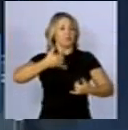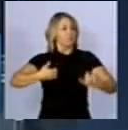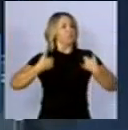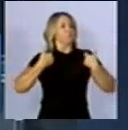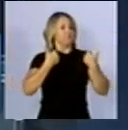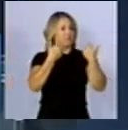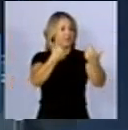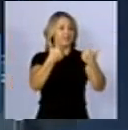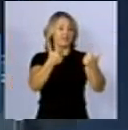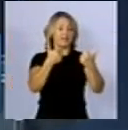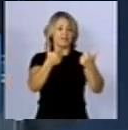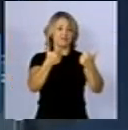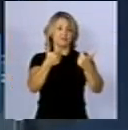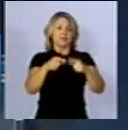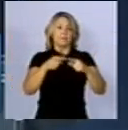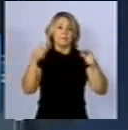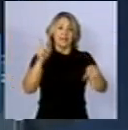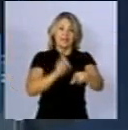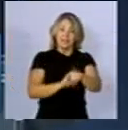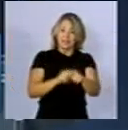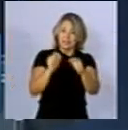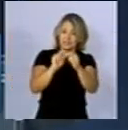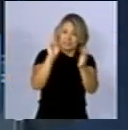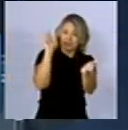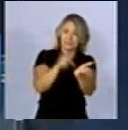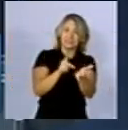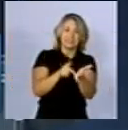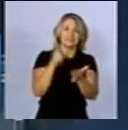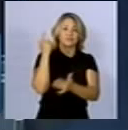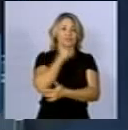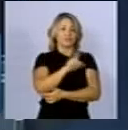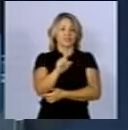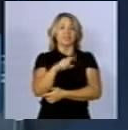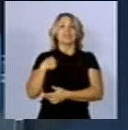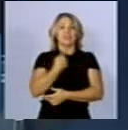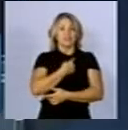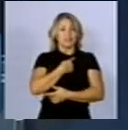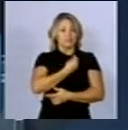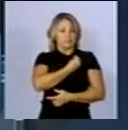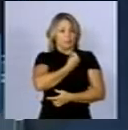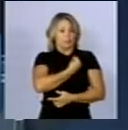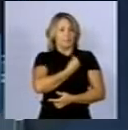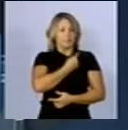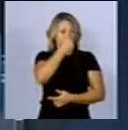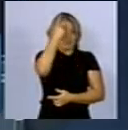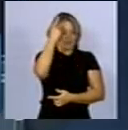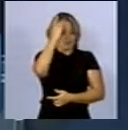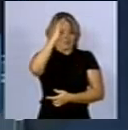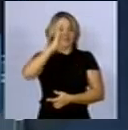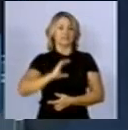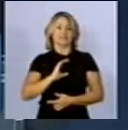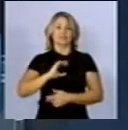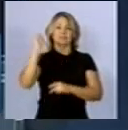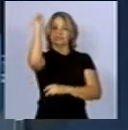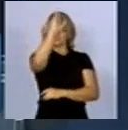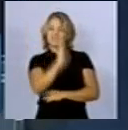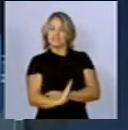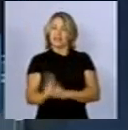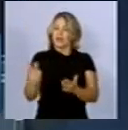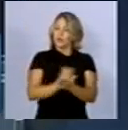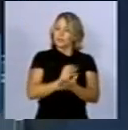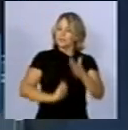paraos transmissores. Só que na prática não é assim. Nós somos cidadãos, somos brasileiros, né? As empresas nossas, muitas delas são